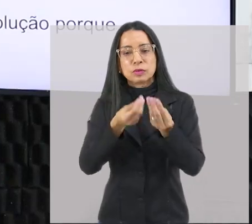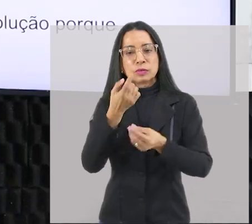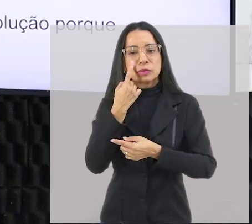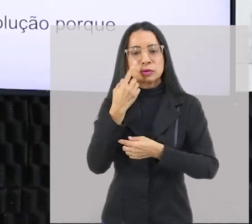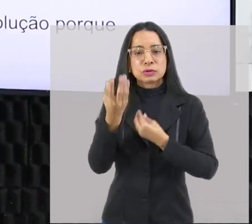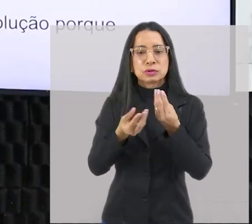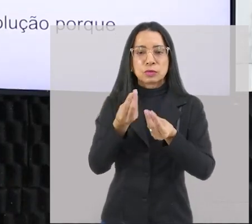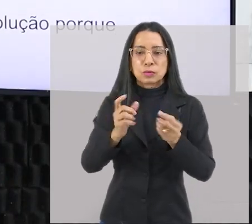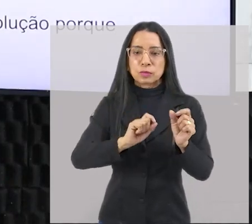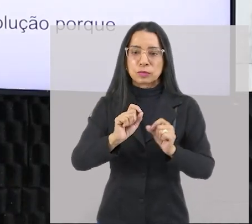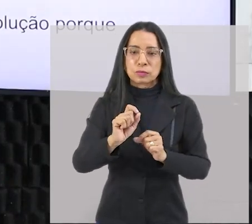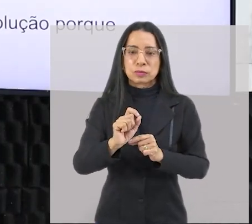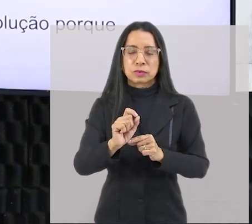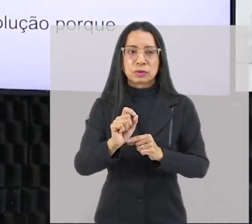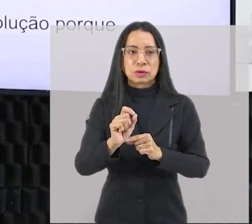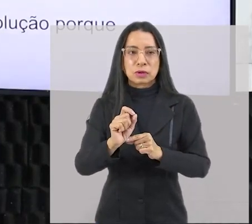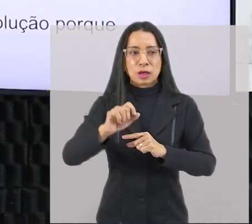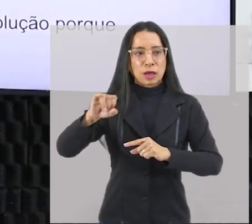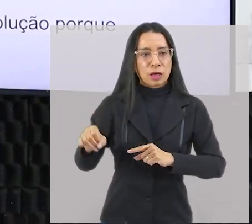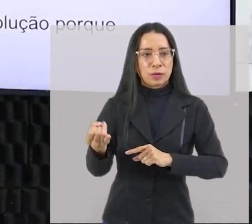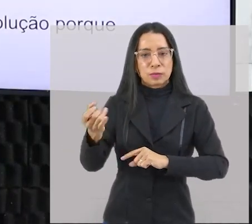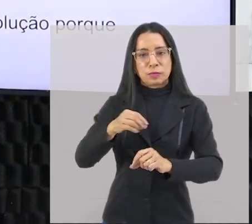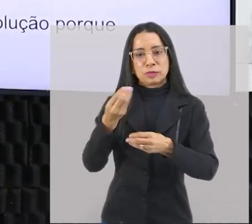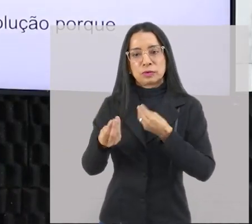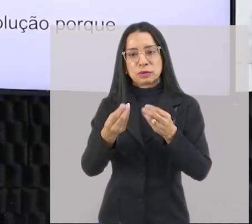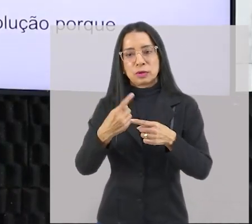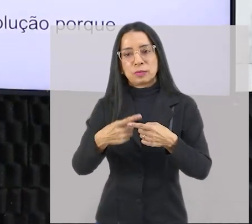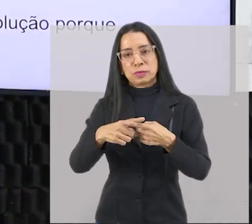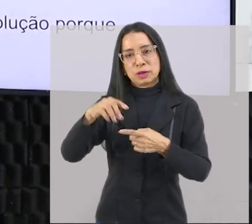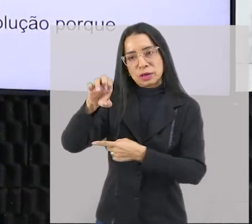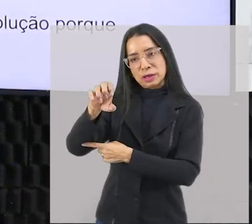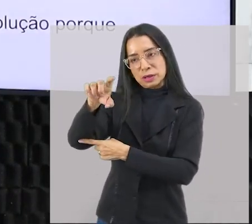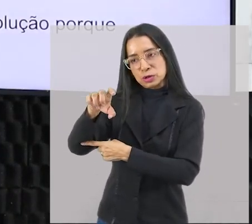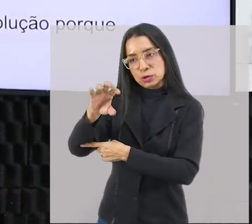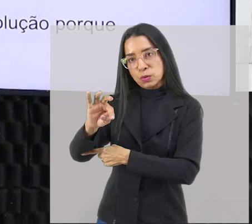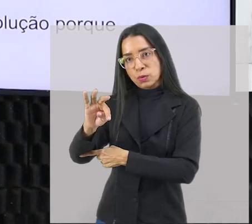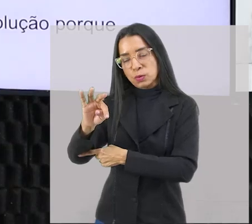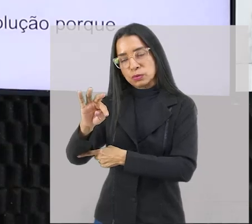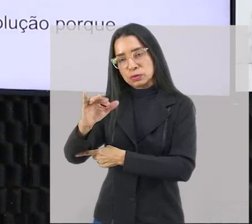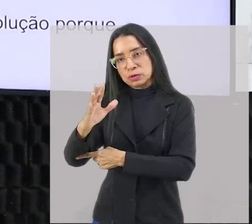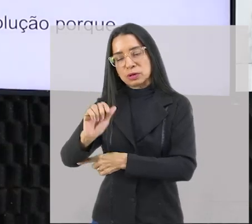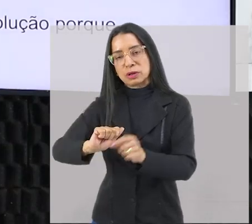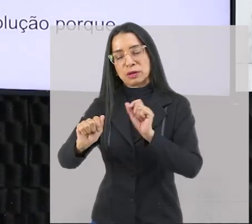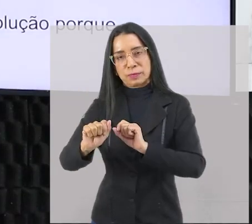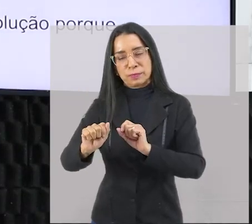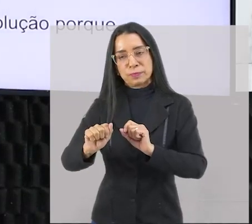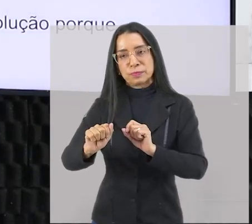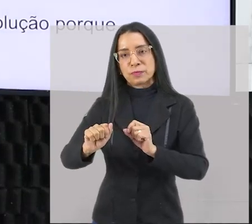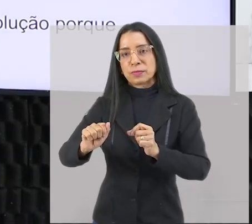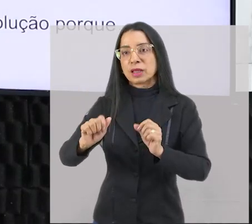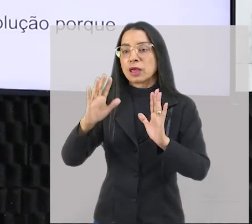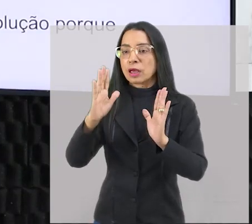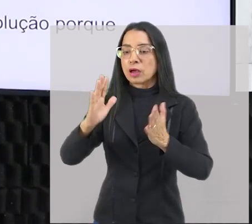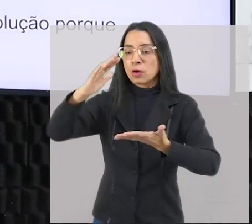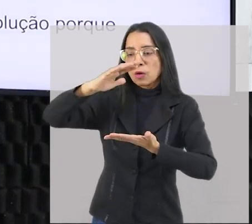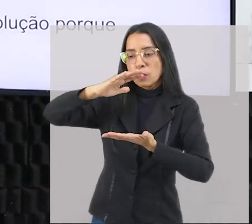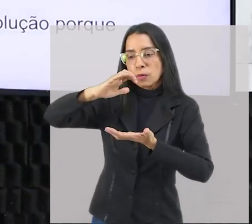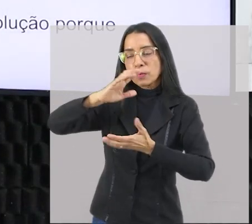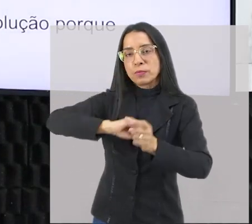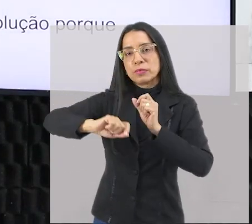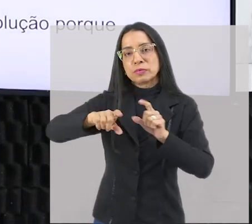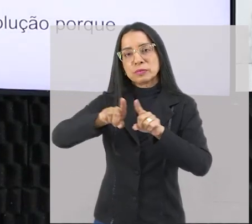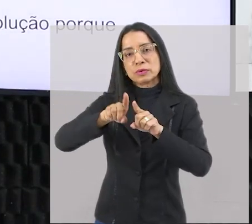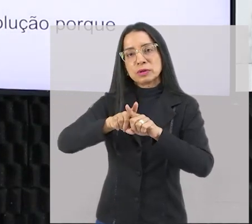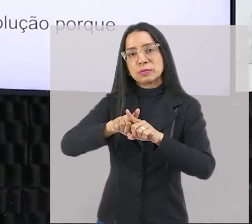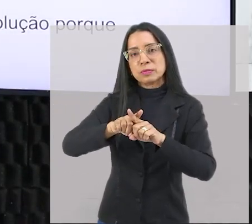como exóticas. Ah, eu vou aproveitar porque é exótico, então isso que é interessante, está na moda. Então, o cubismo também é um reflexo das